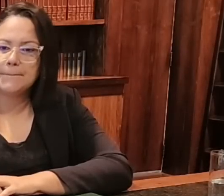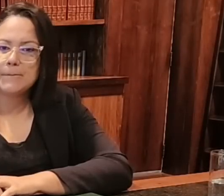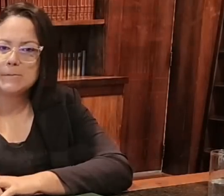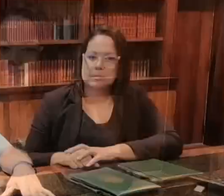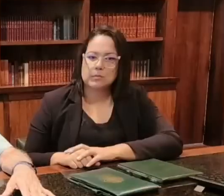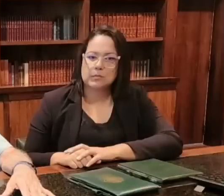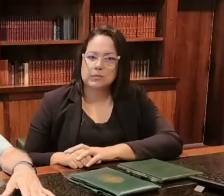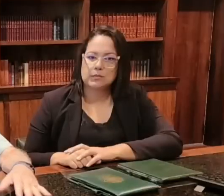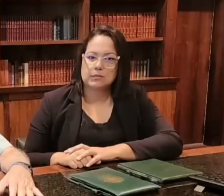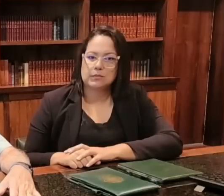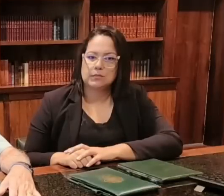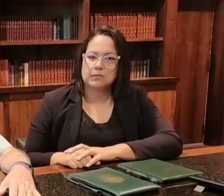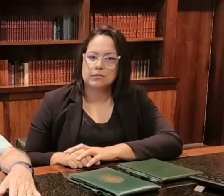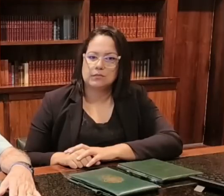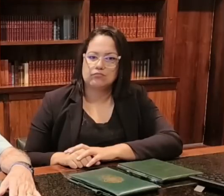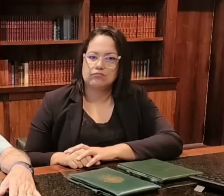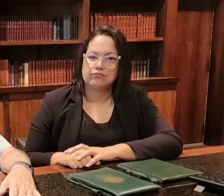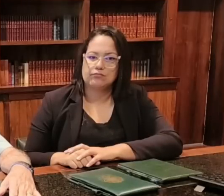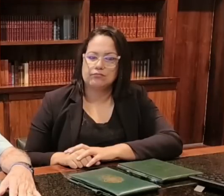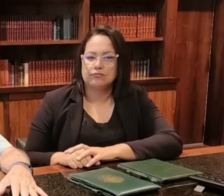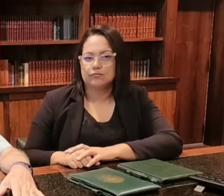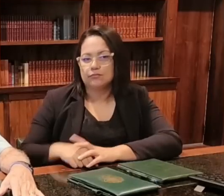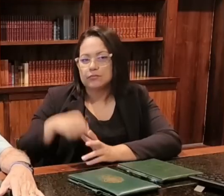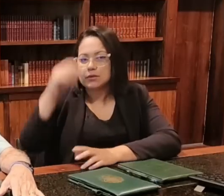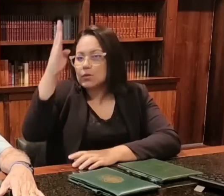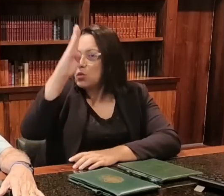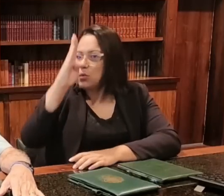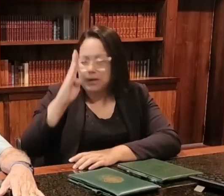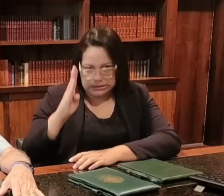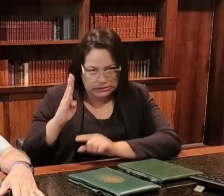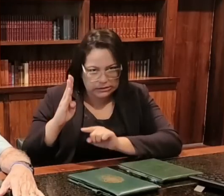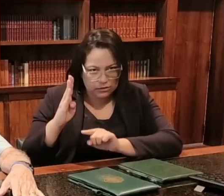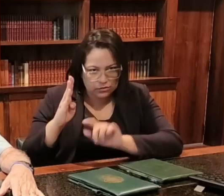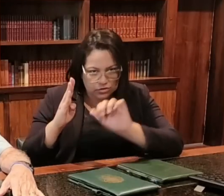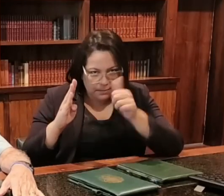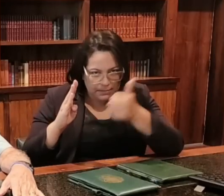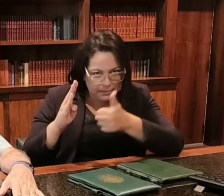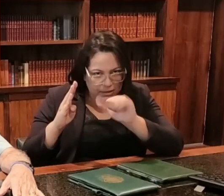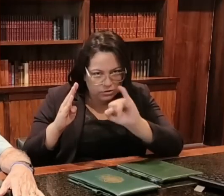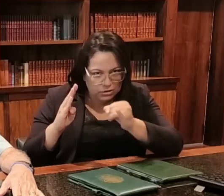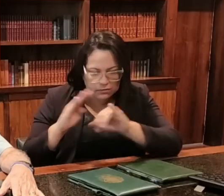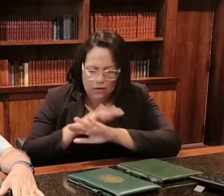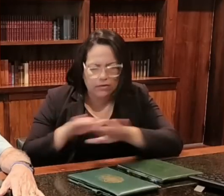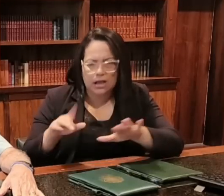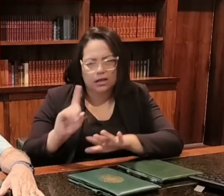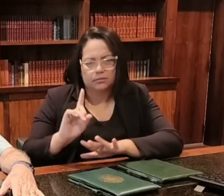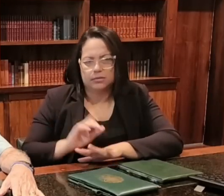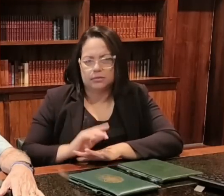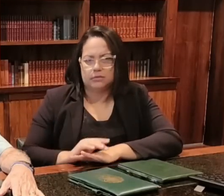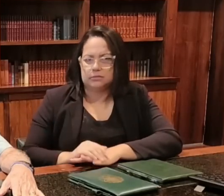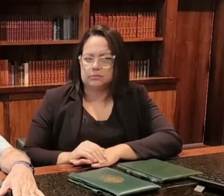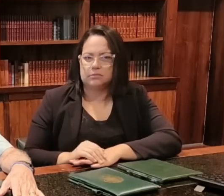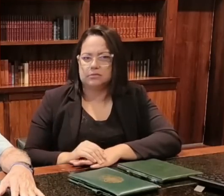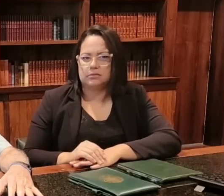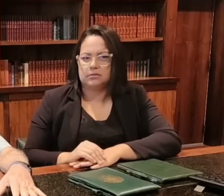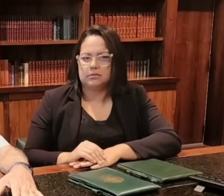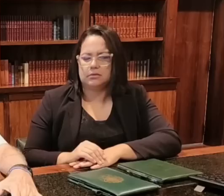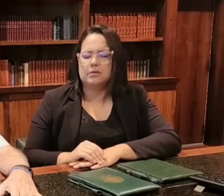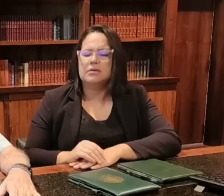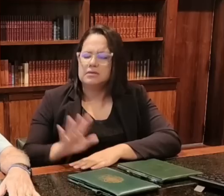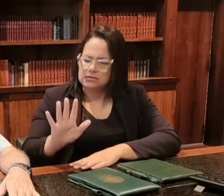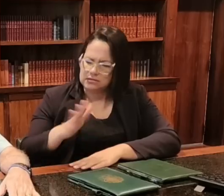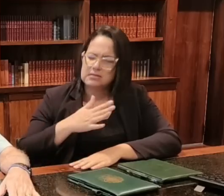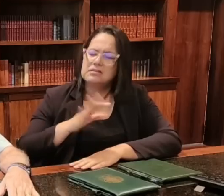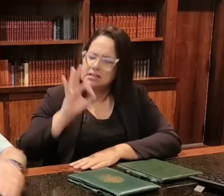Lula no Congresso Nacional uma vez que as urnas confirmaram a eleição de muitos candidatos